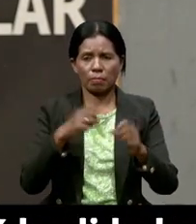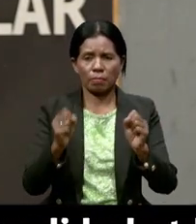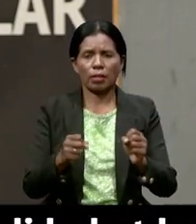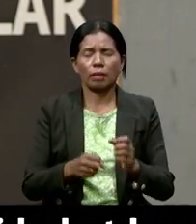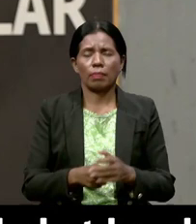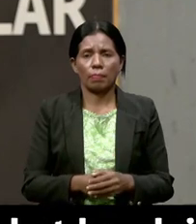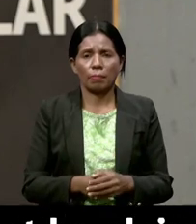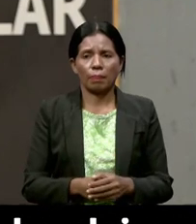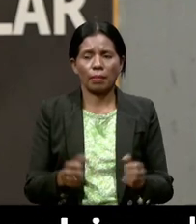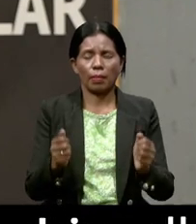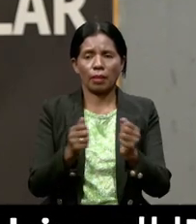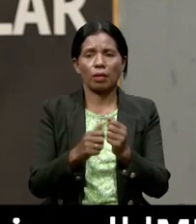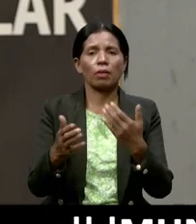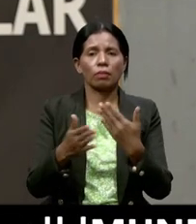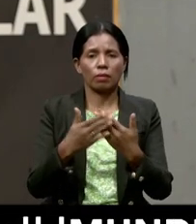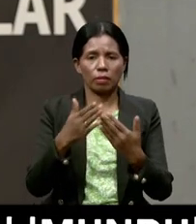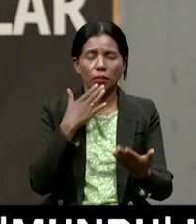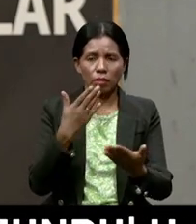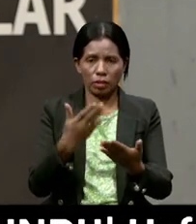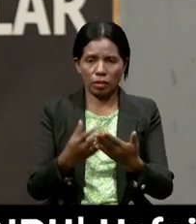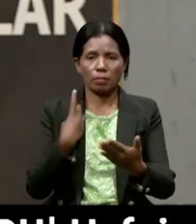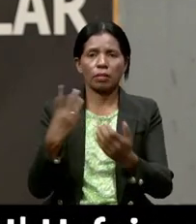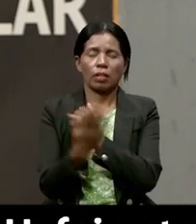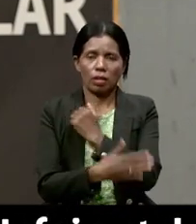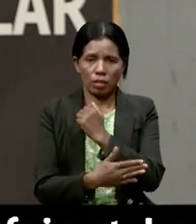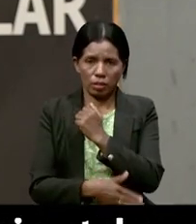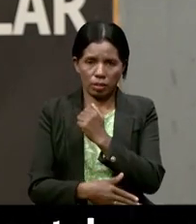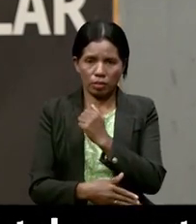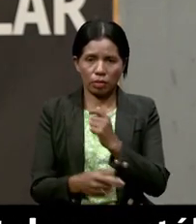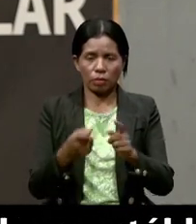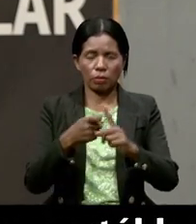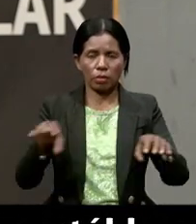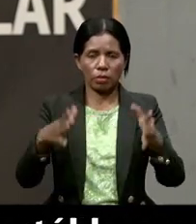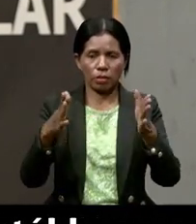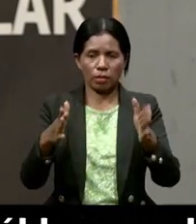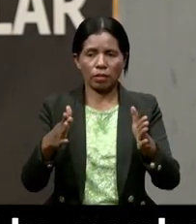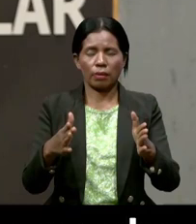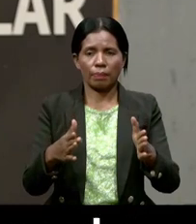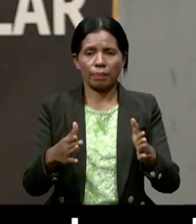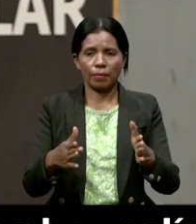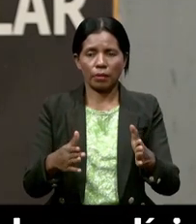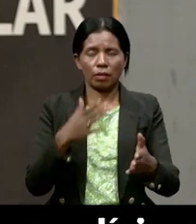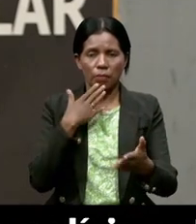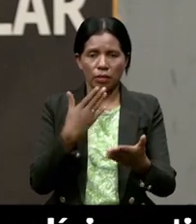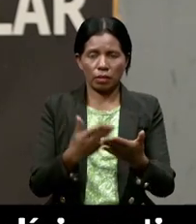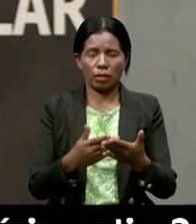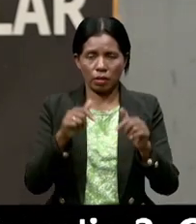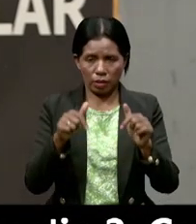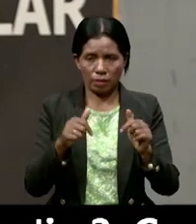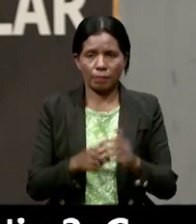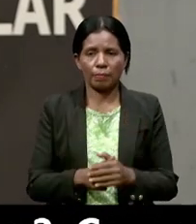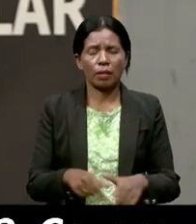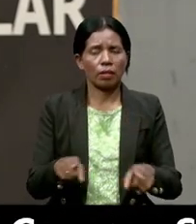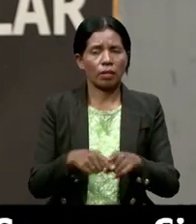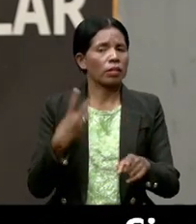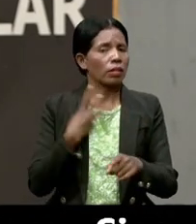tratamento ho fácil liu dia cliu e itinerai liu si tenia recursos humanos na beke qualificado ne se hane se na fatma